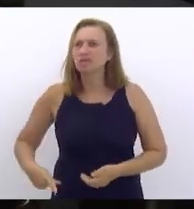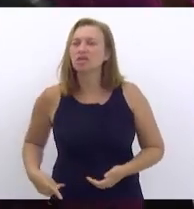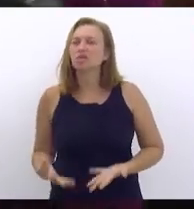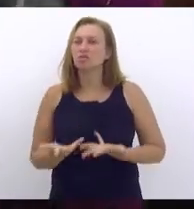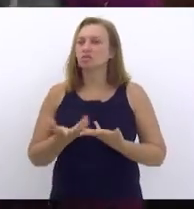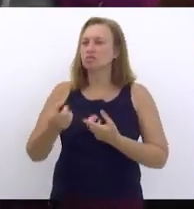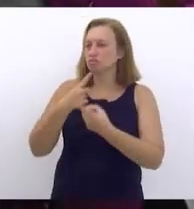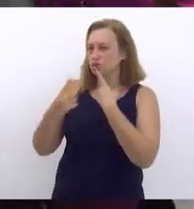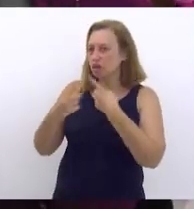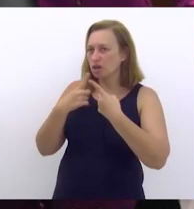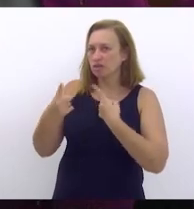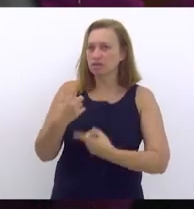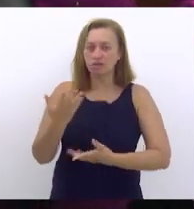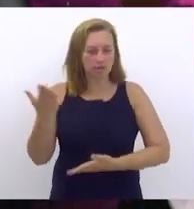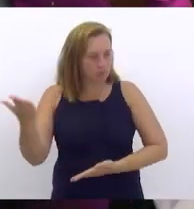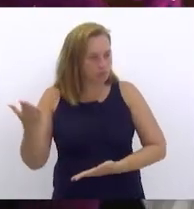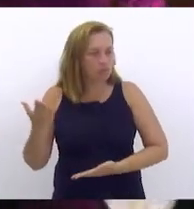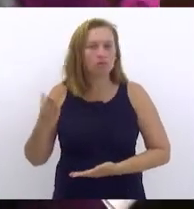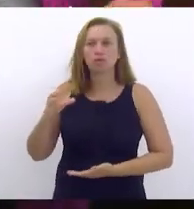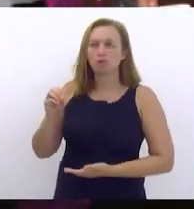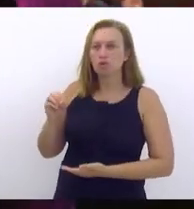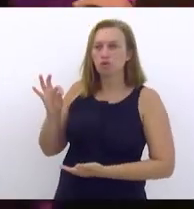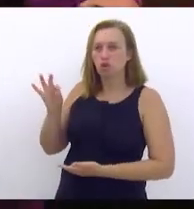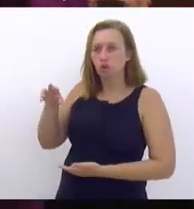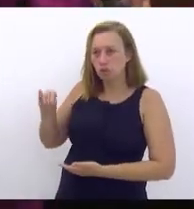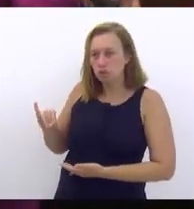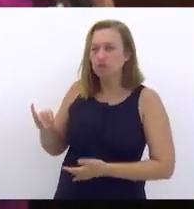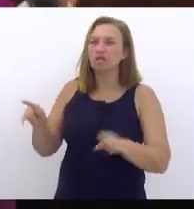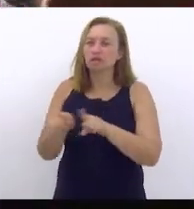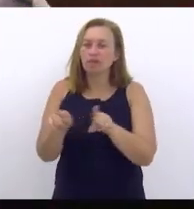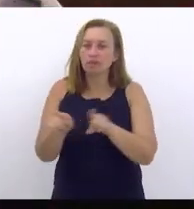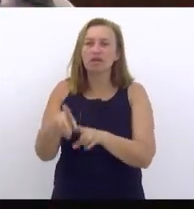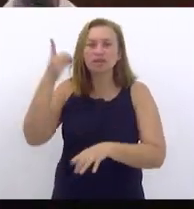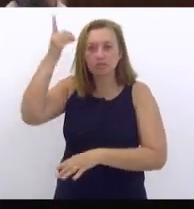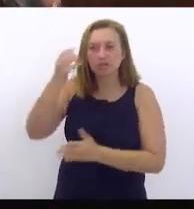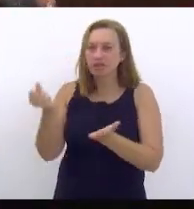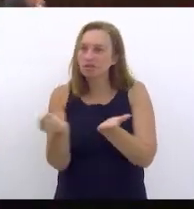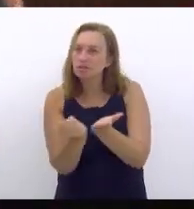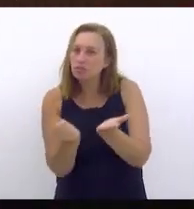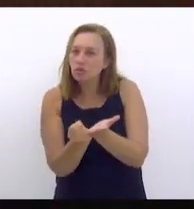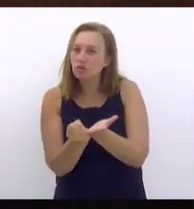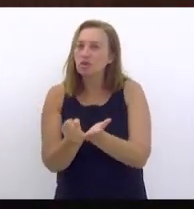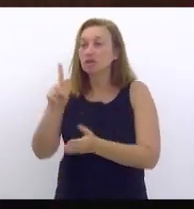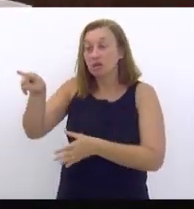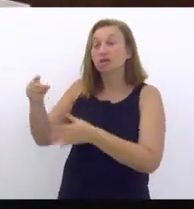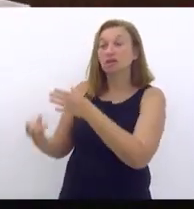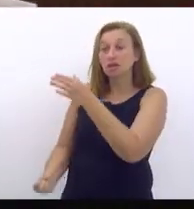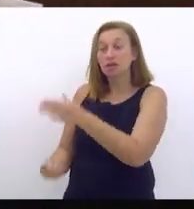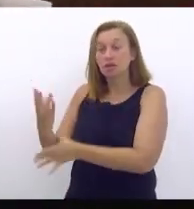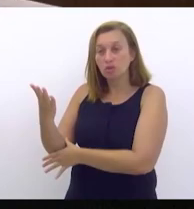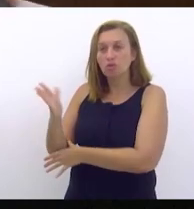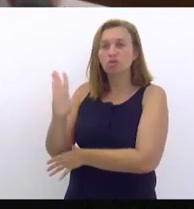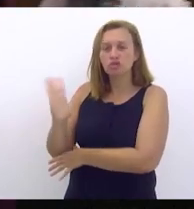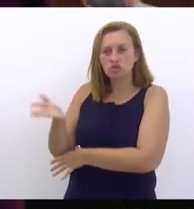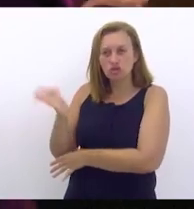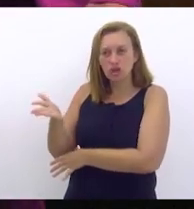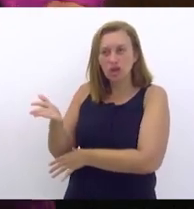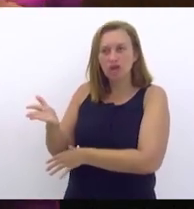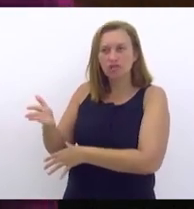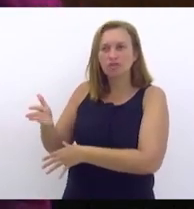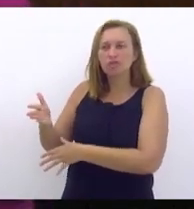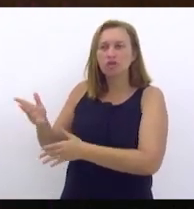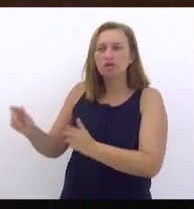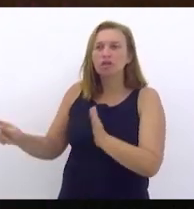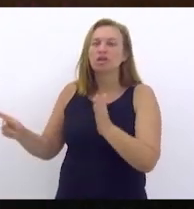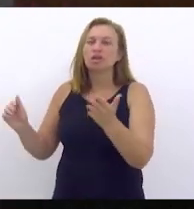tive um diálogo aqui com o autor e também com o deputado Samuel Malafaia, que é o autor do que já foi convertido em lei